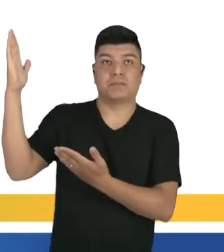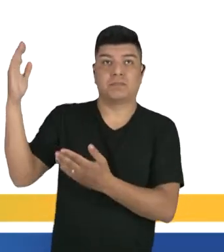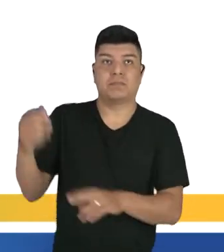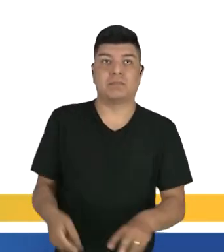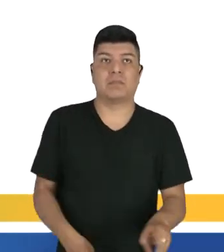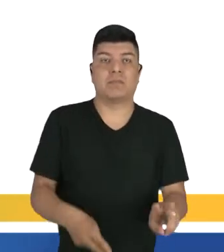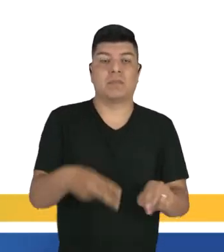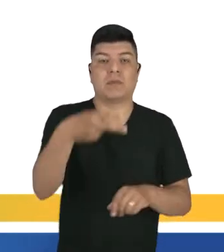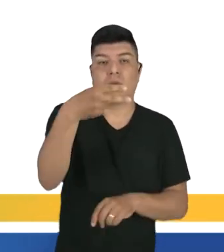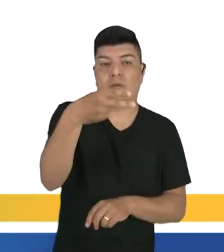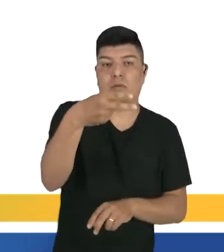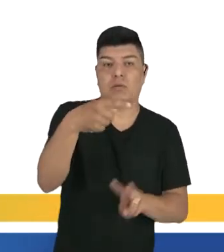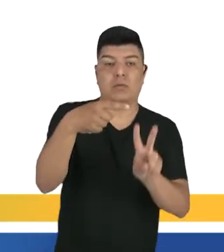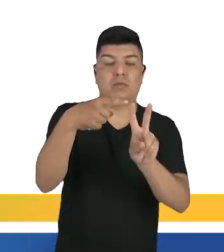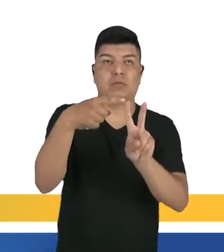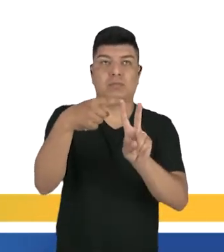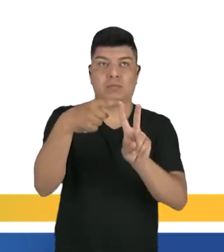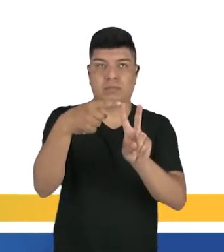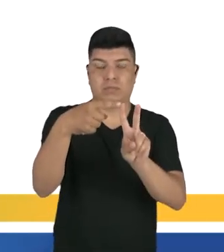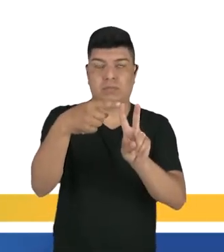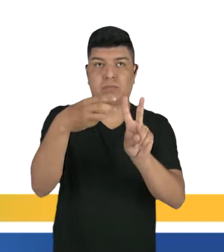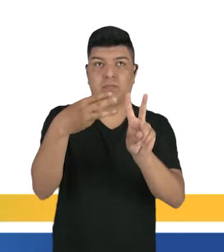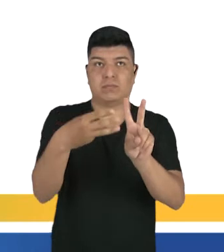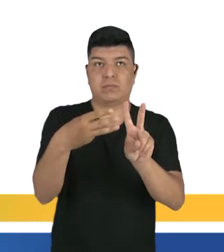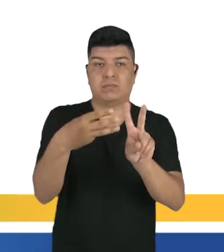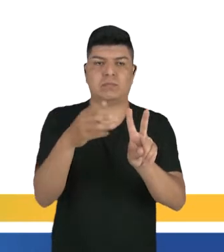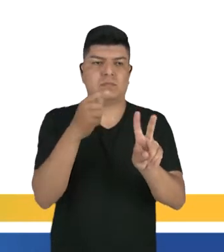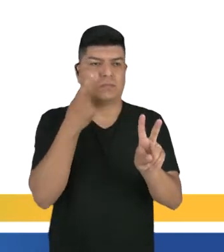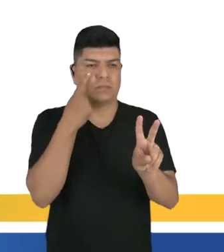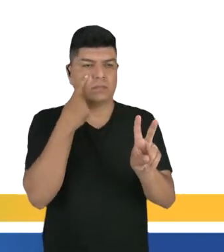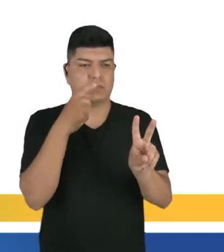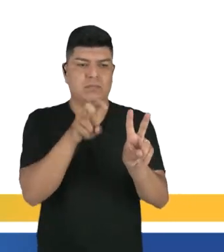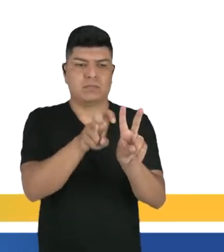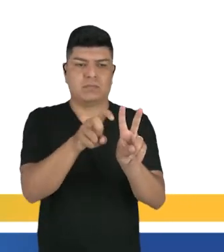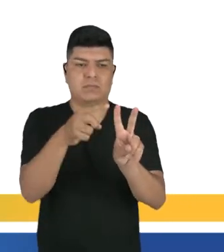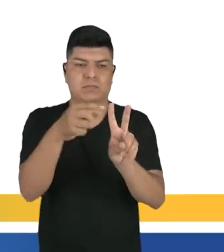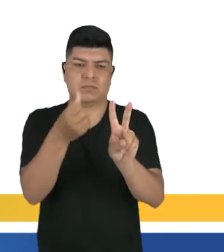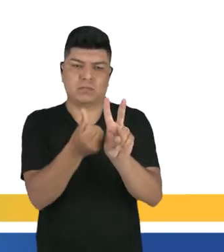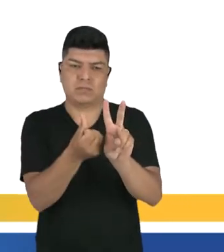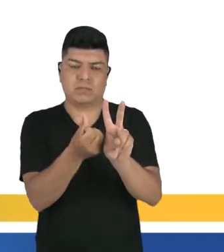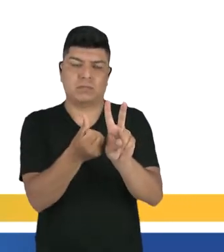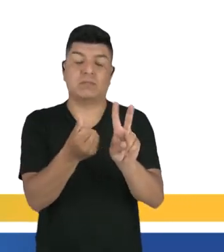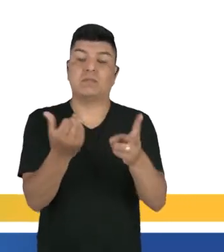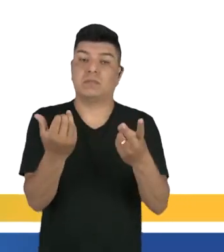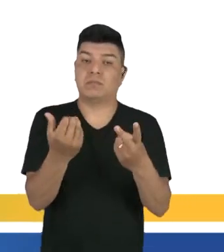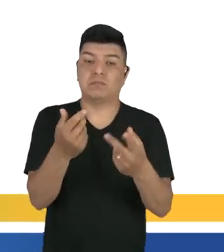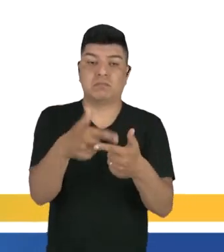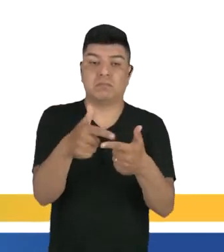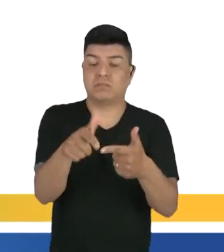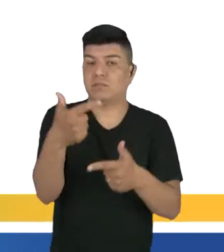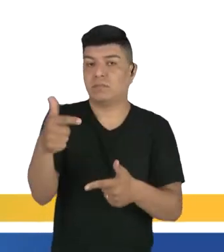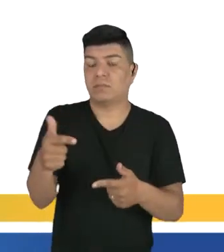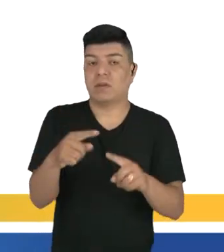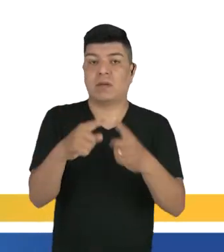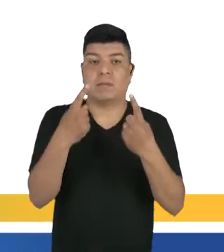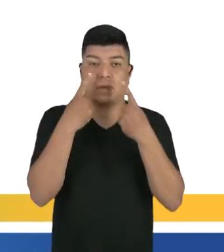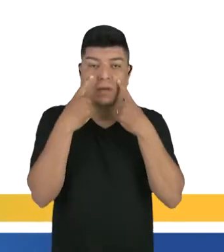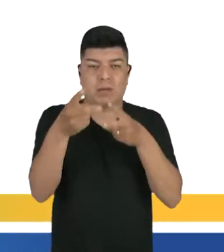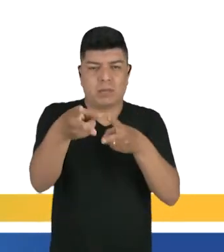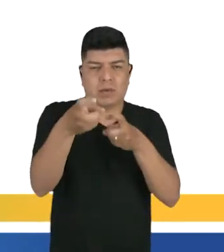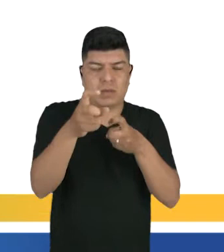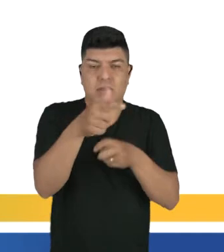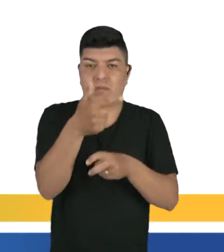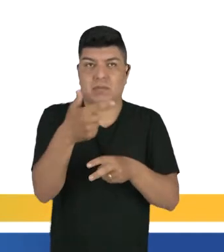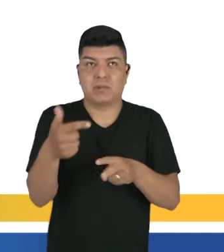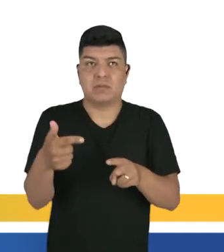temos 2 multiplicado pela raiz de 3. Eu posso só ler assim, 5 raiz de 6 ou 2 raiz de 3, sem nenhum problema. Note que aí